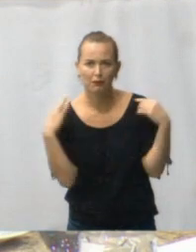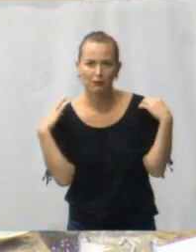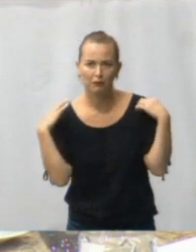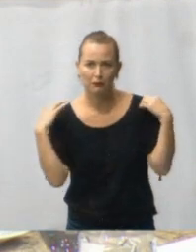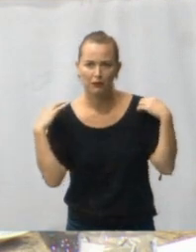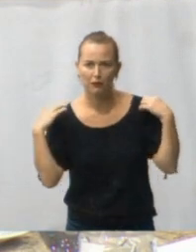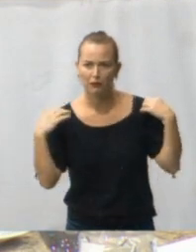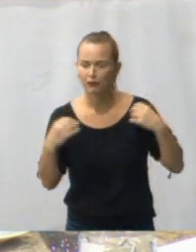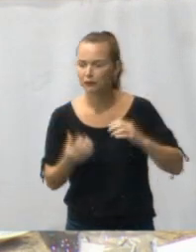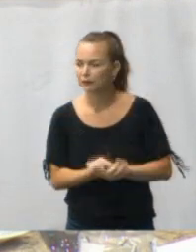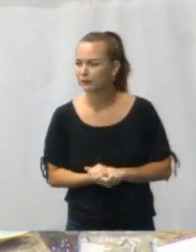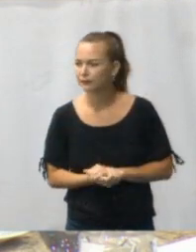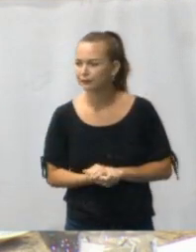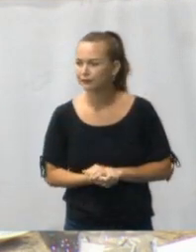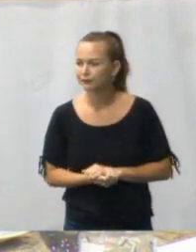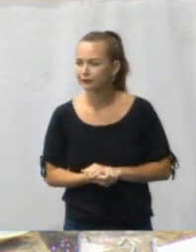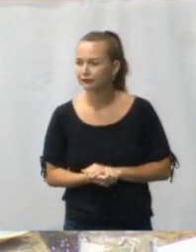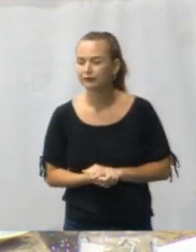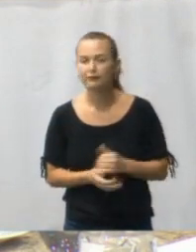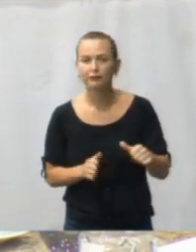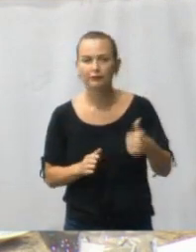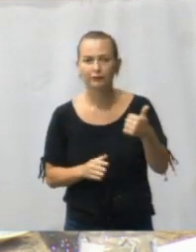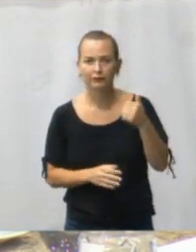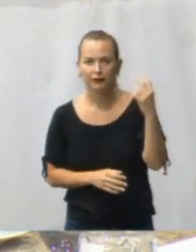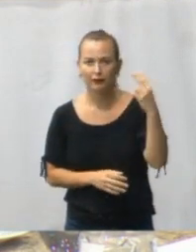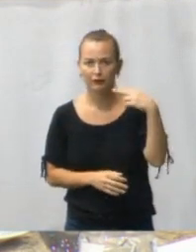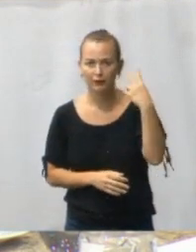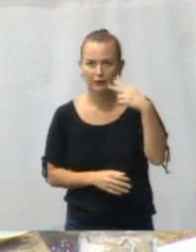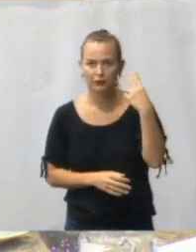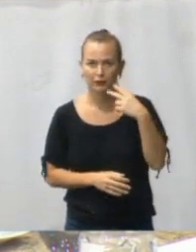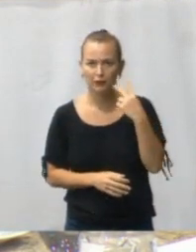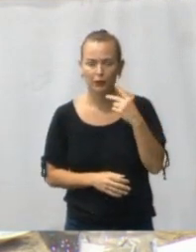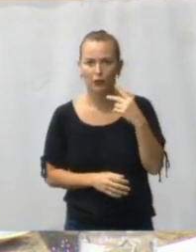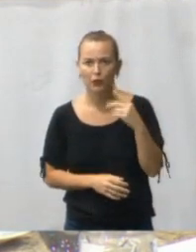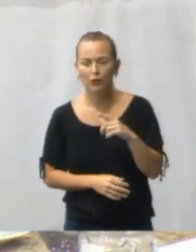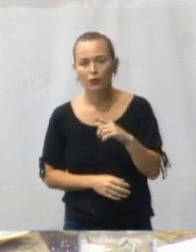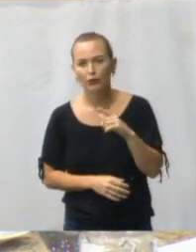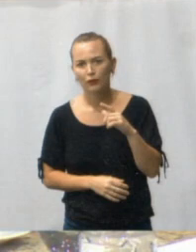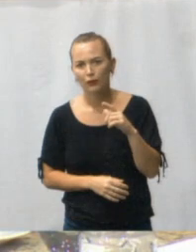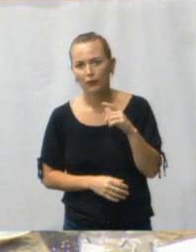Amorim. Decano é o mais experiente,